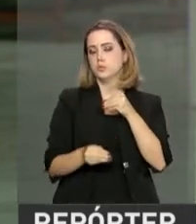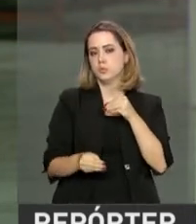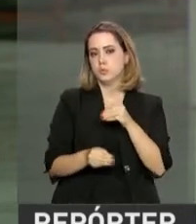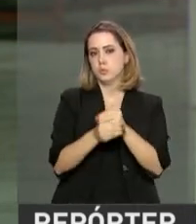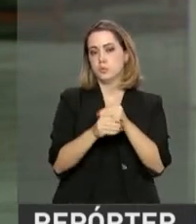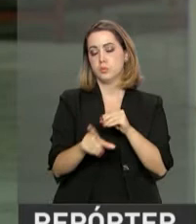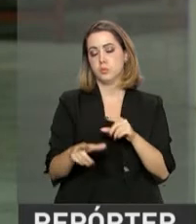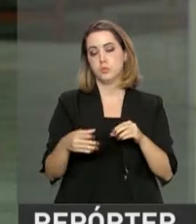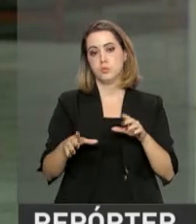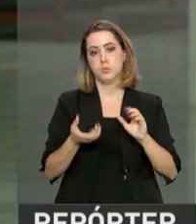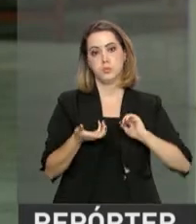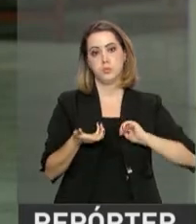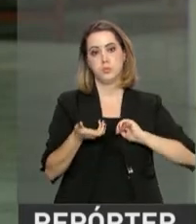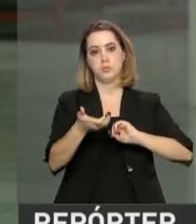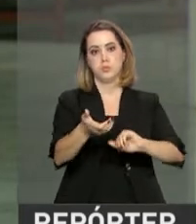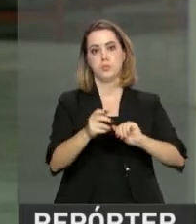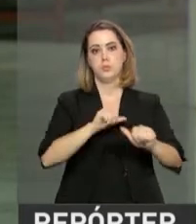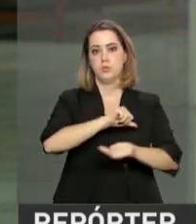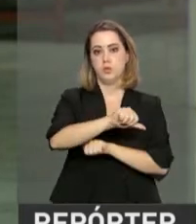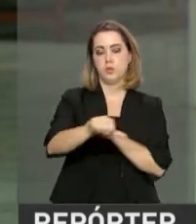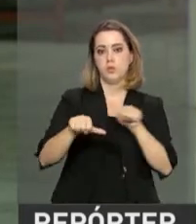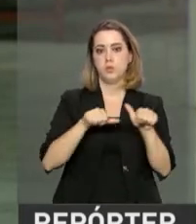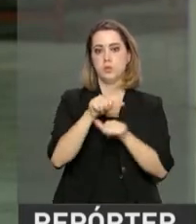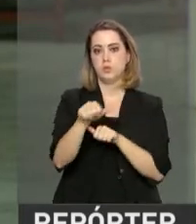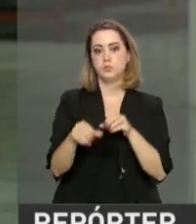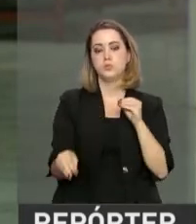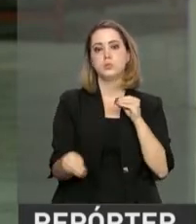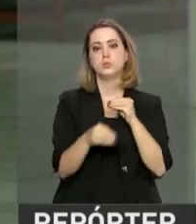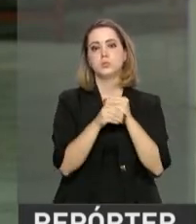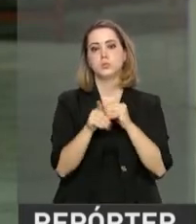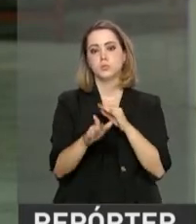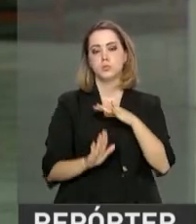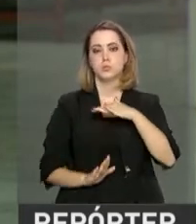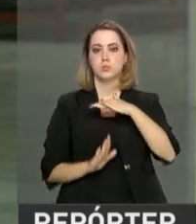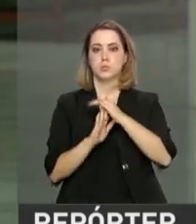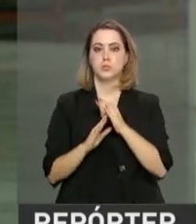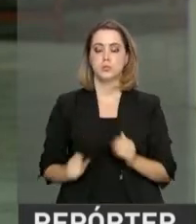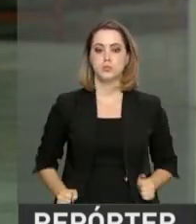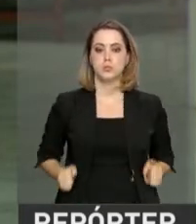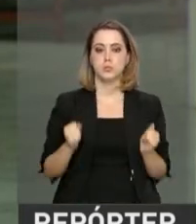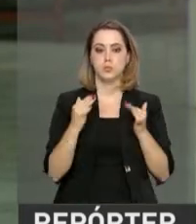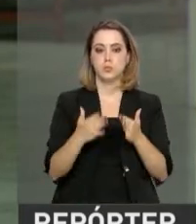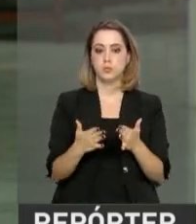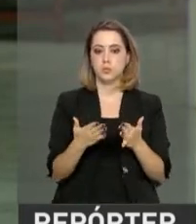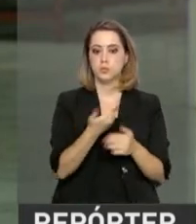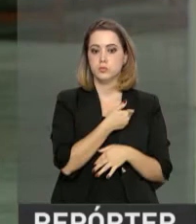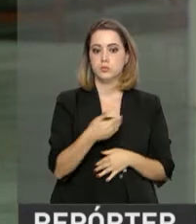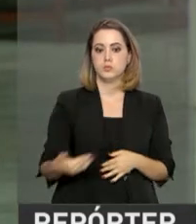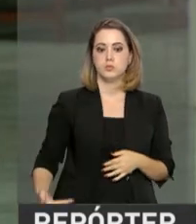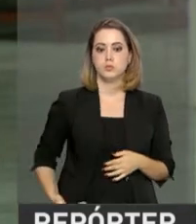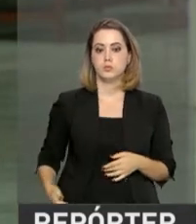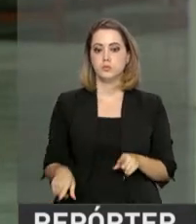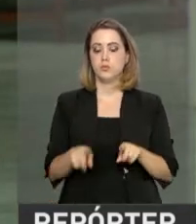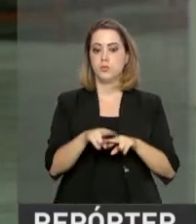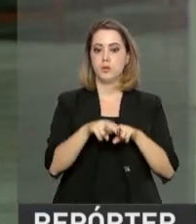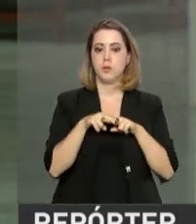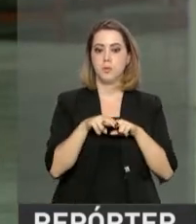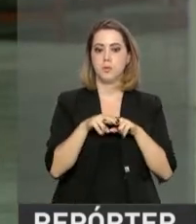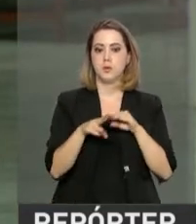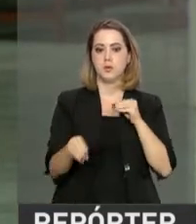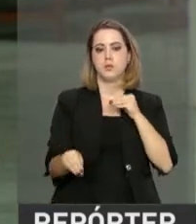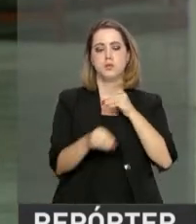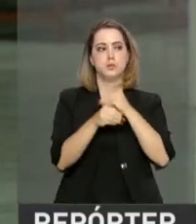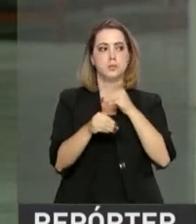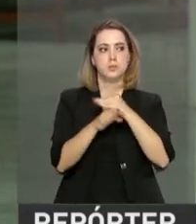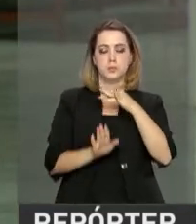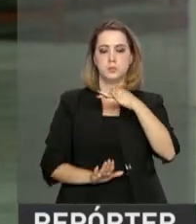de lei com mudanças na proposta que estabelece um teto para o aumento dos gastos públicos pela proposta que está em tramitação